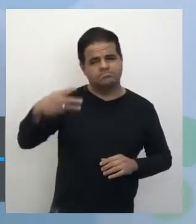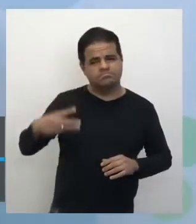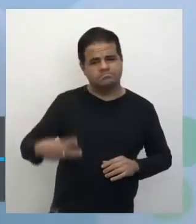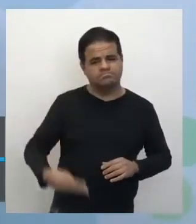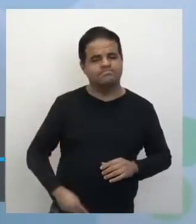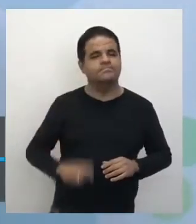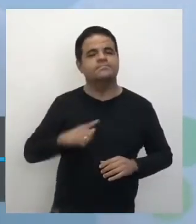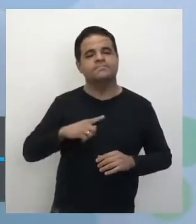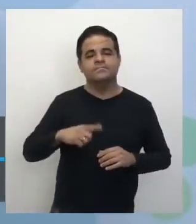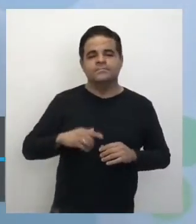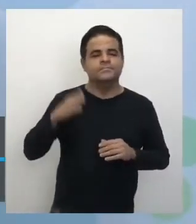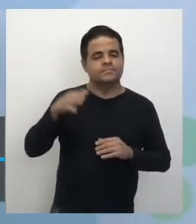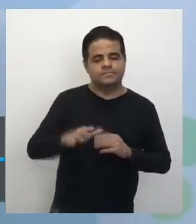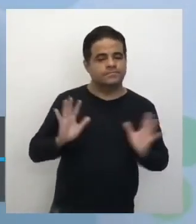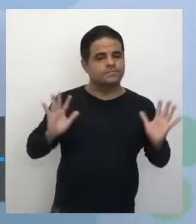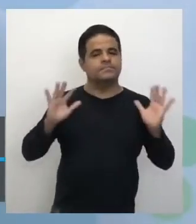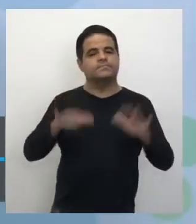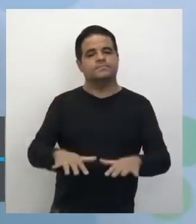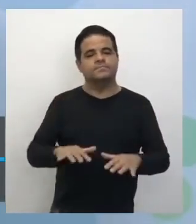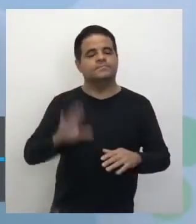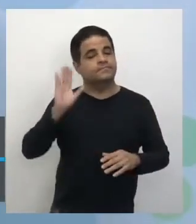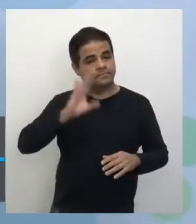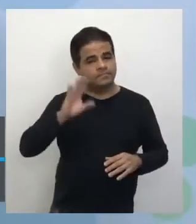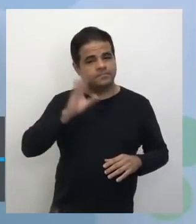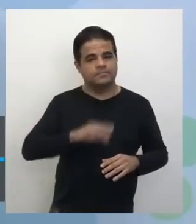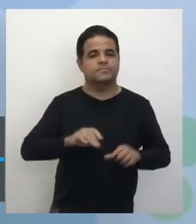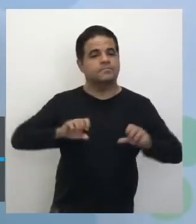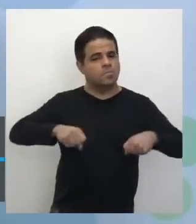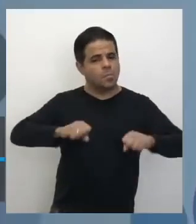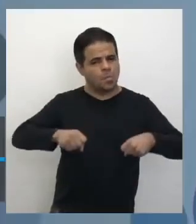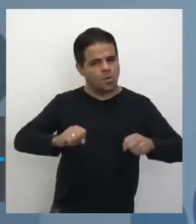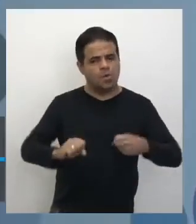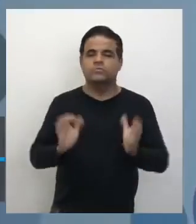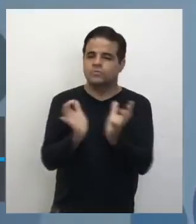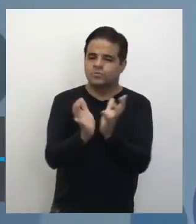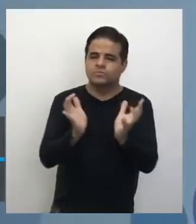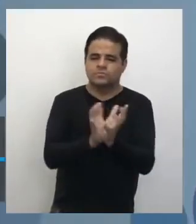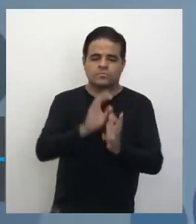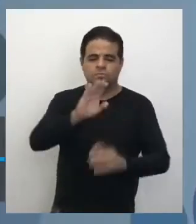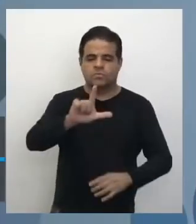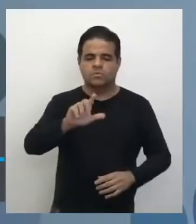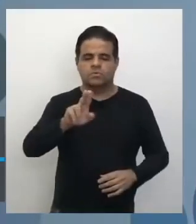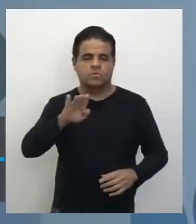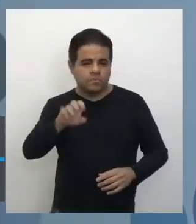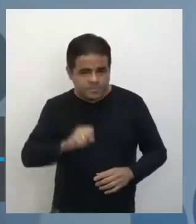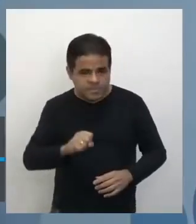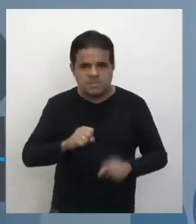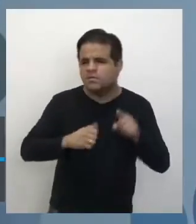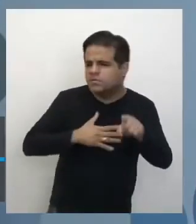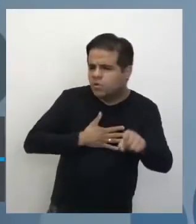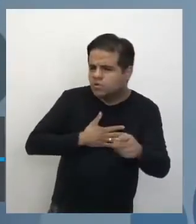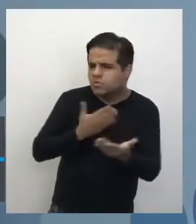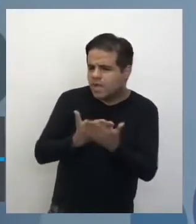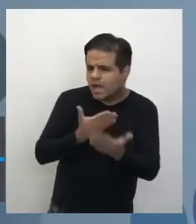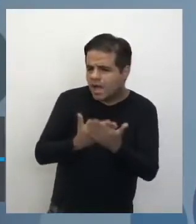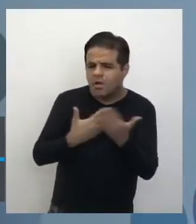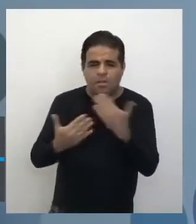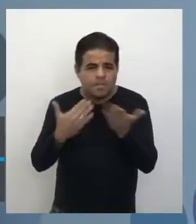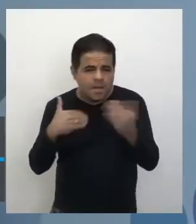terça-feira batia o ponto, tava a gente lá, né, com o encontro dos motoclubes. É verdade. E você, gostou da aula, gostou do